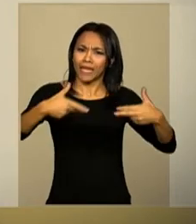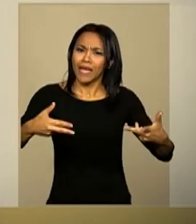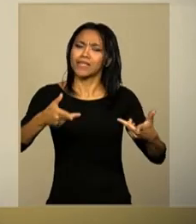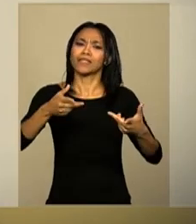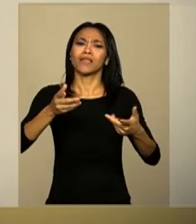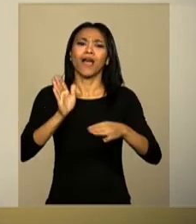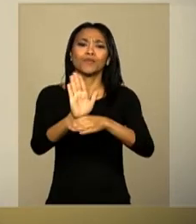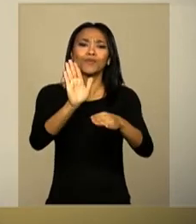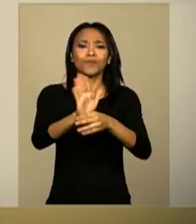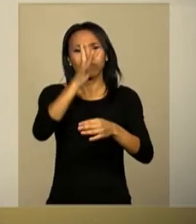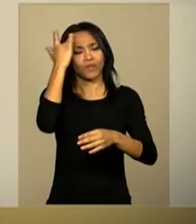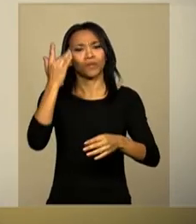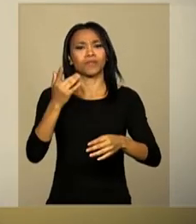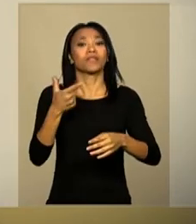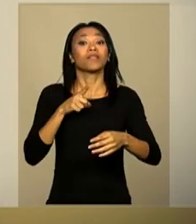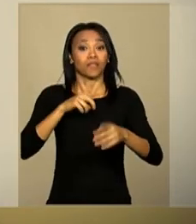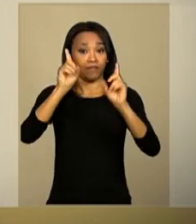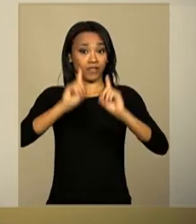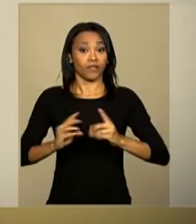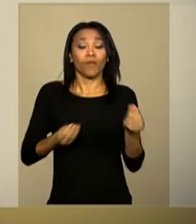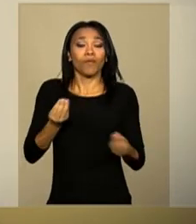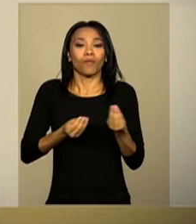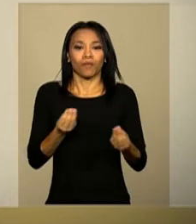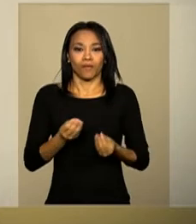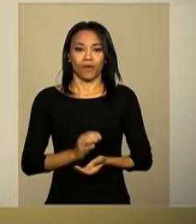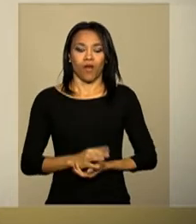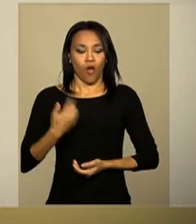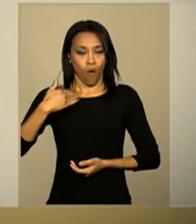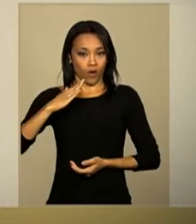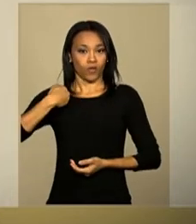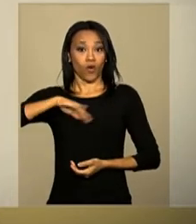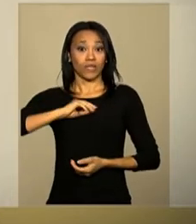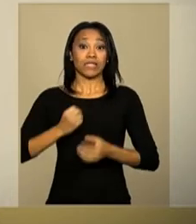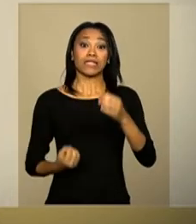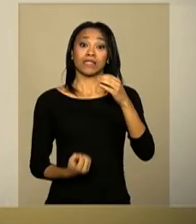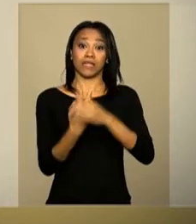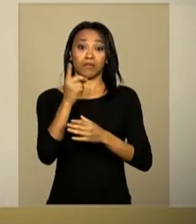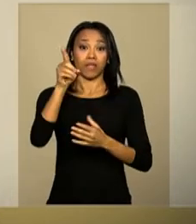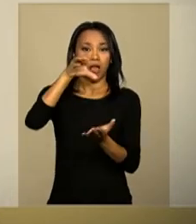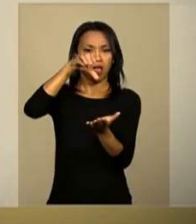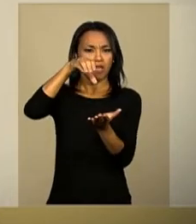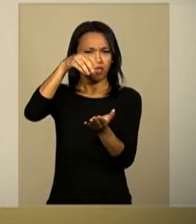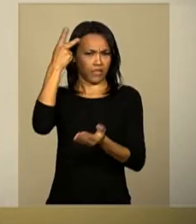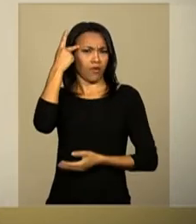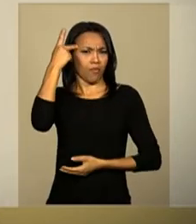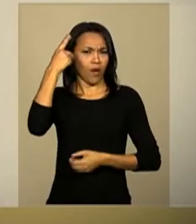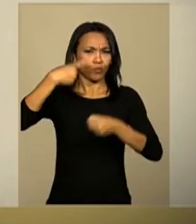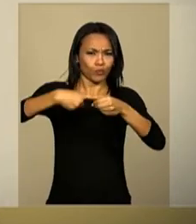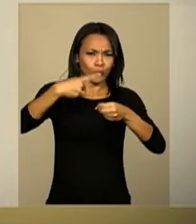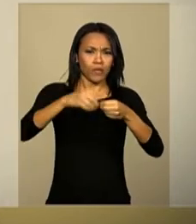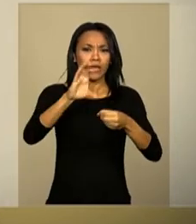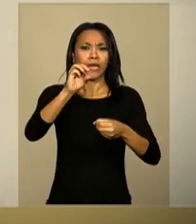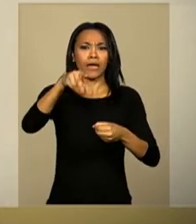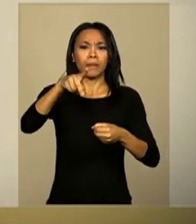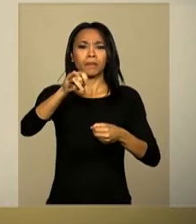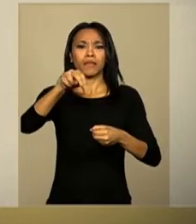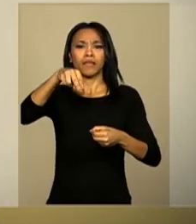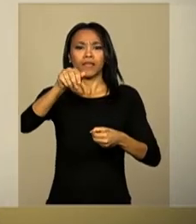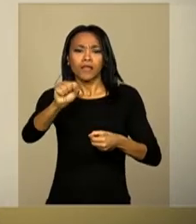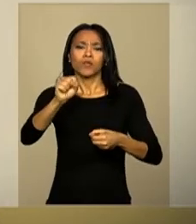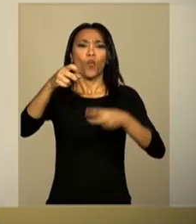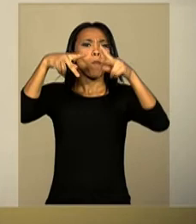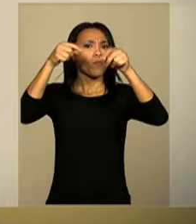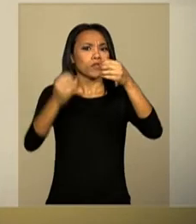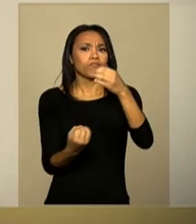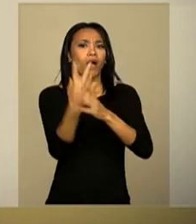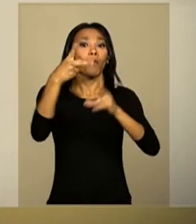facilitam a rotina das pessoas com deficiência olha Max Nós criamos lá em Campinas em São Paulo um projeto que eu